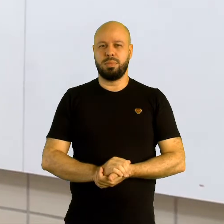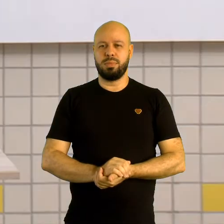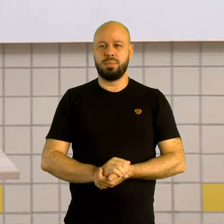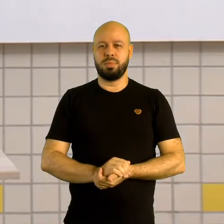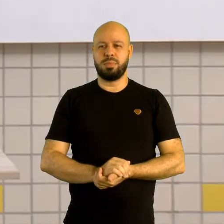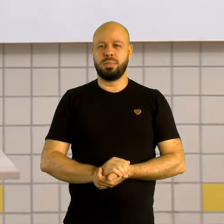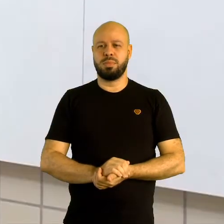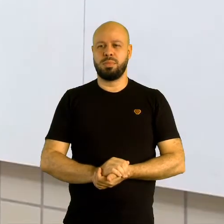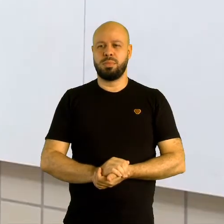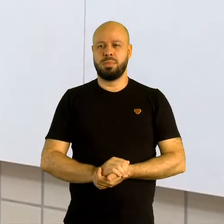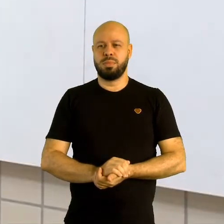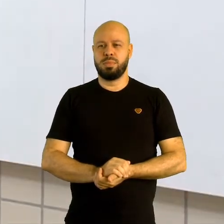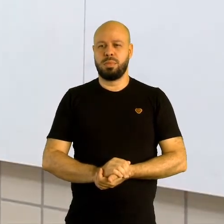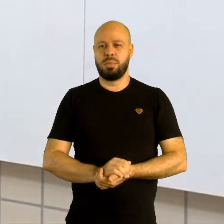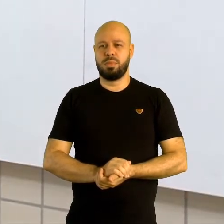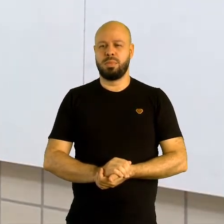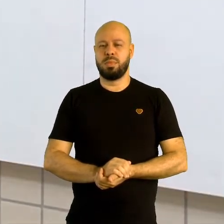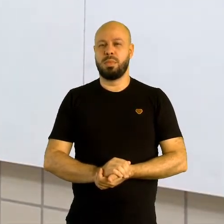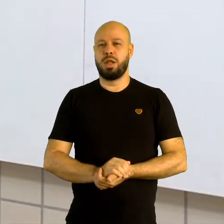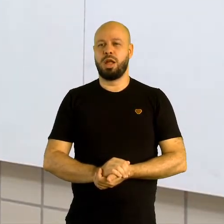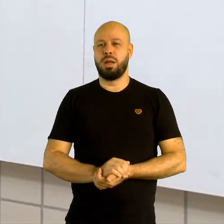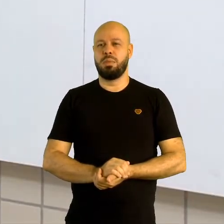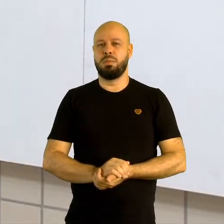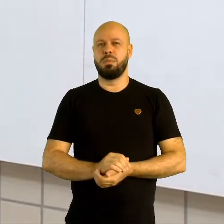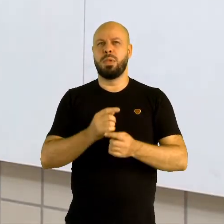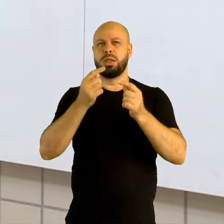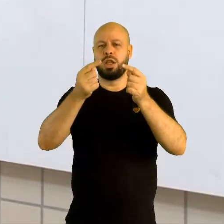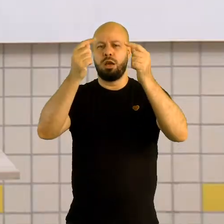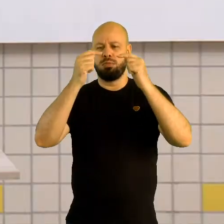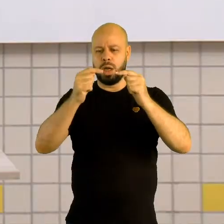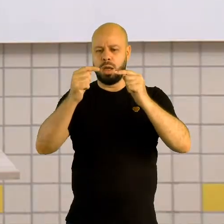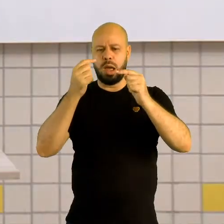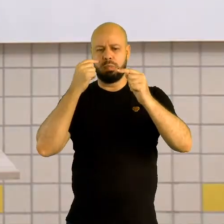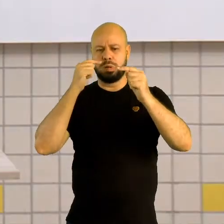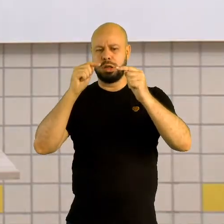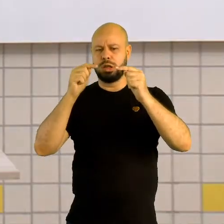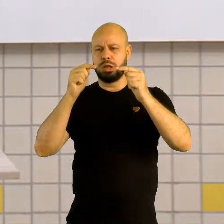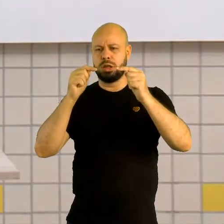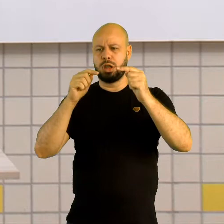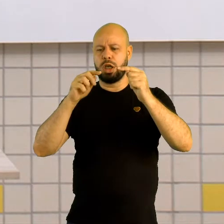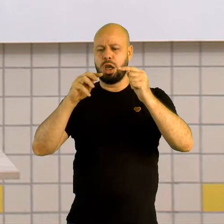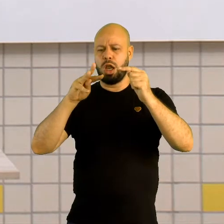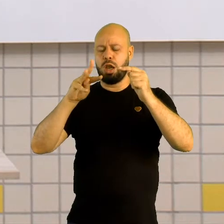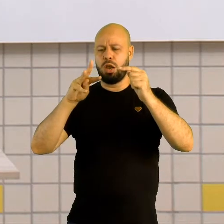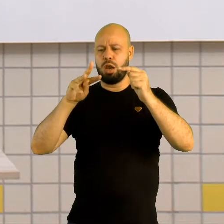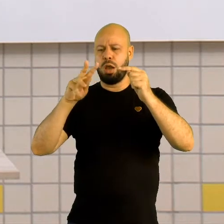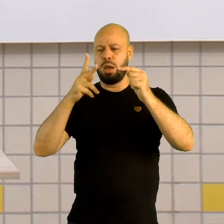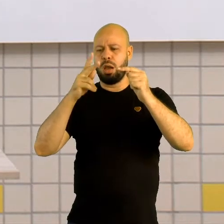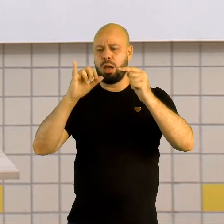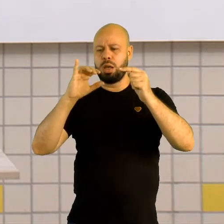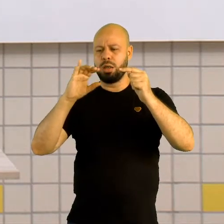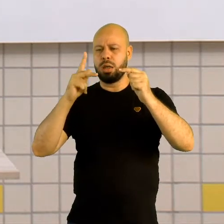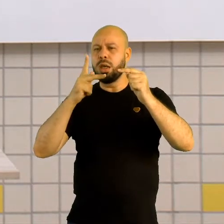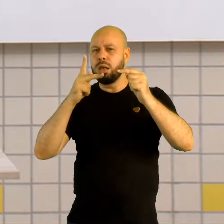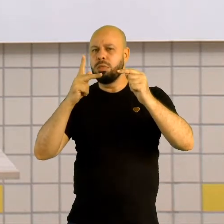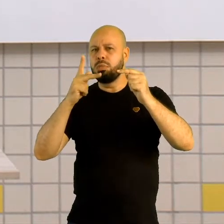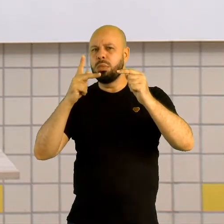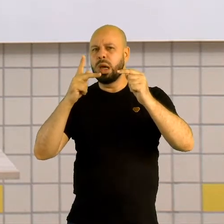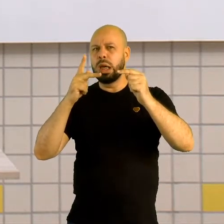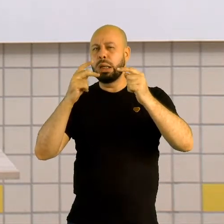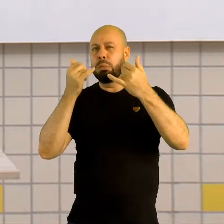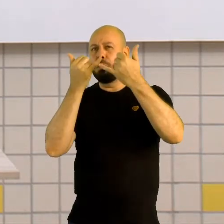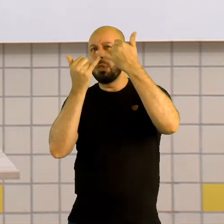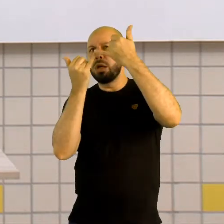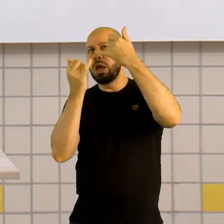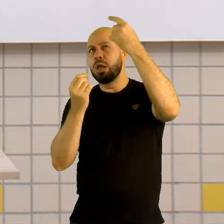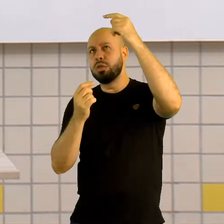Bem, agora chegou aqui nesta dúvida. Quando eu falei em which, que ele é muito semelhante